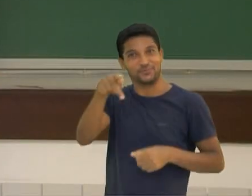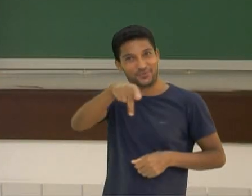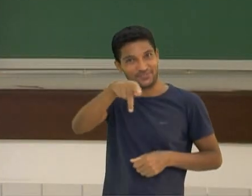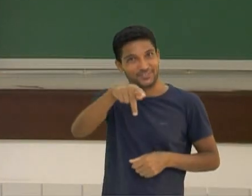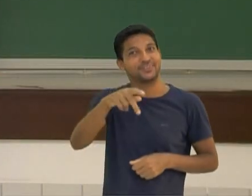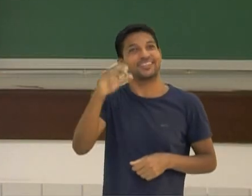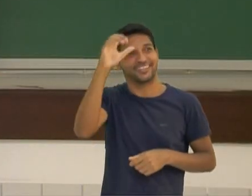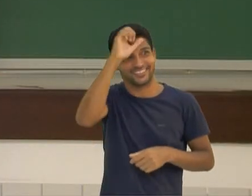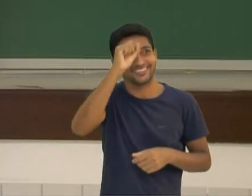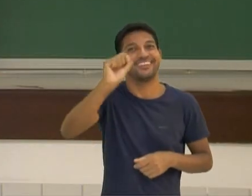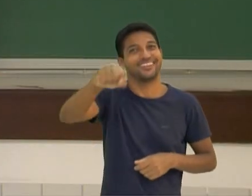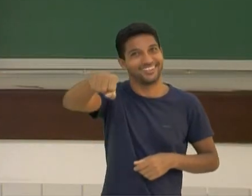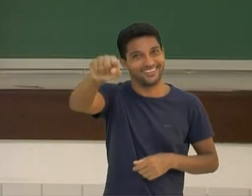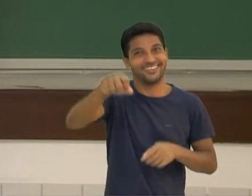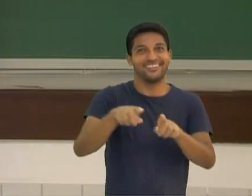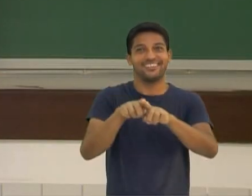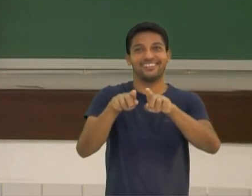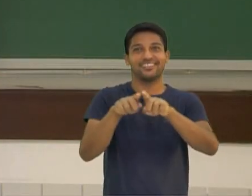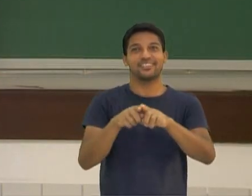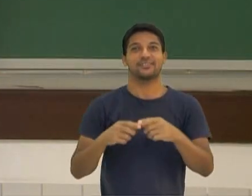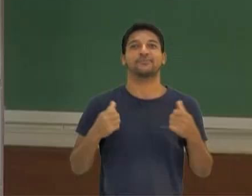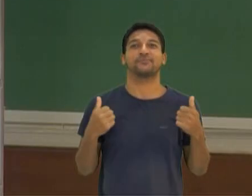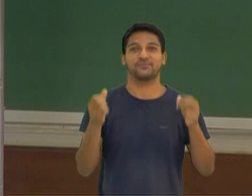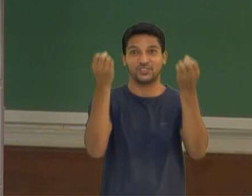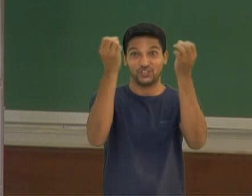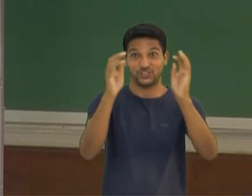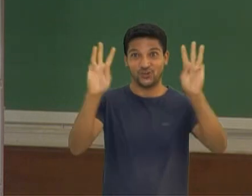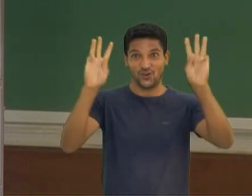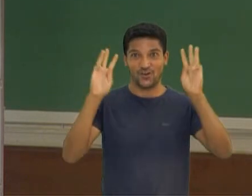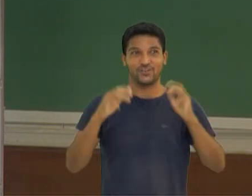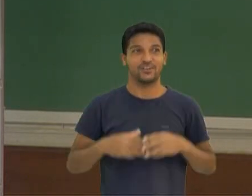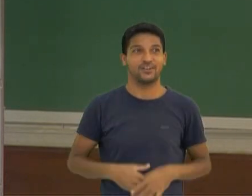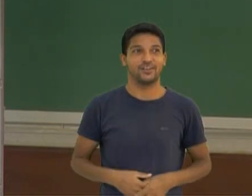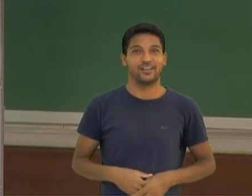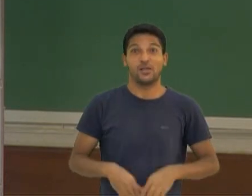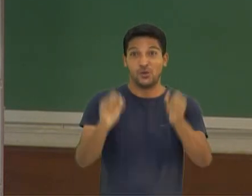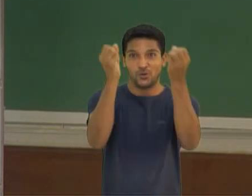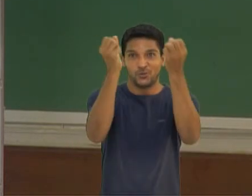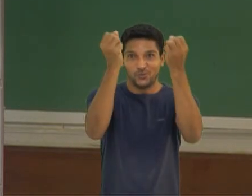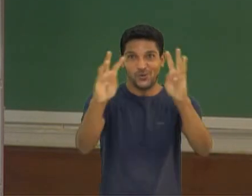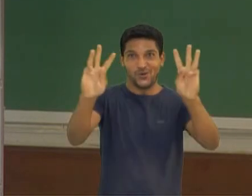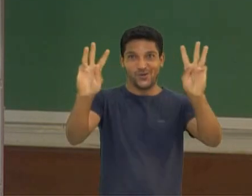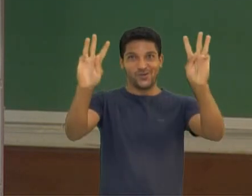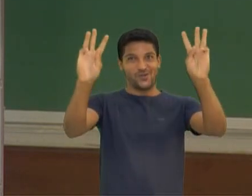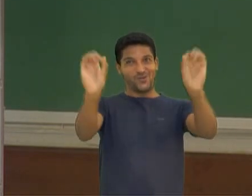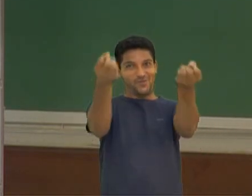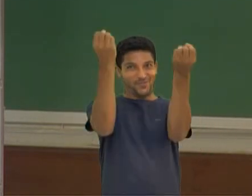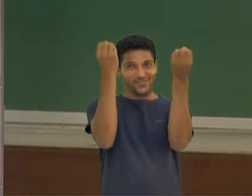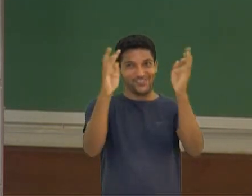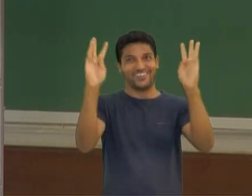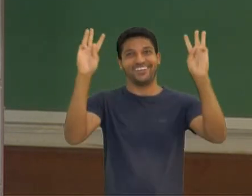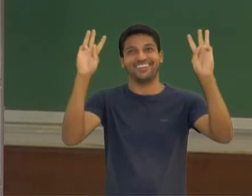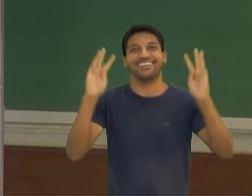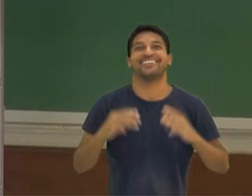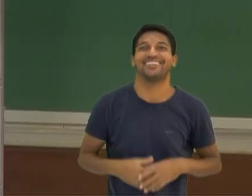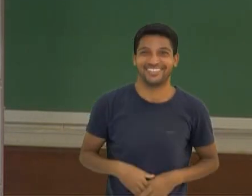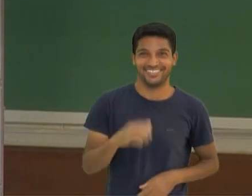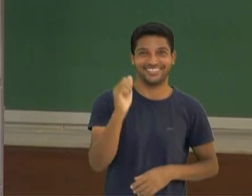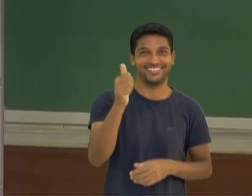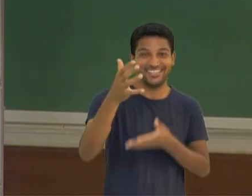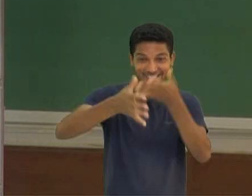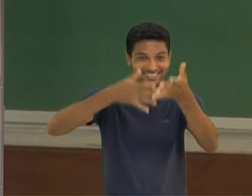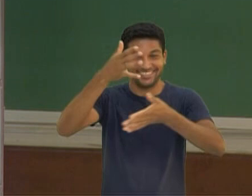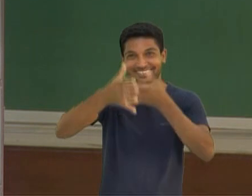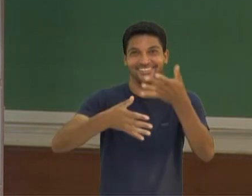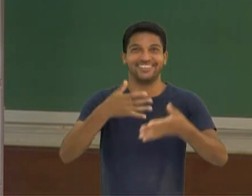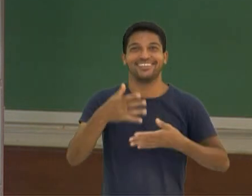Libras também, galera. É, show de bola. E como é que é show em Libras? Show! Muito bom.